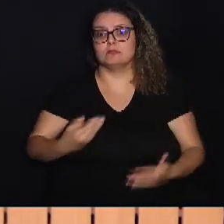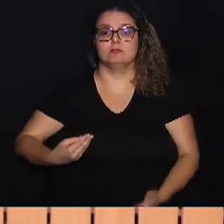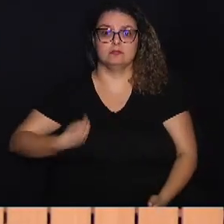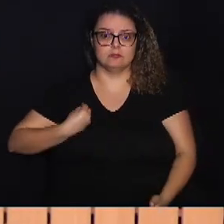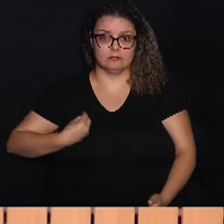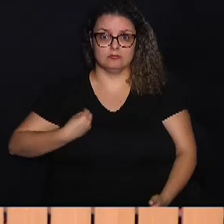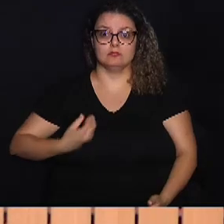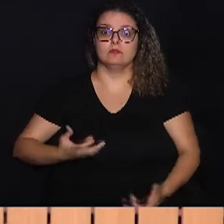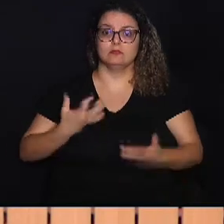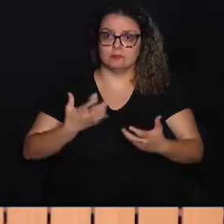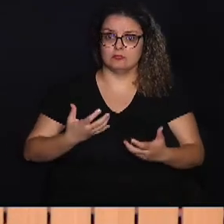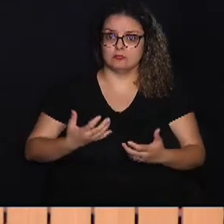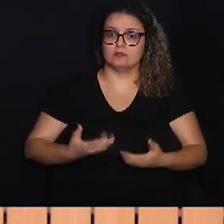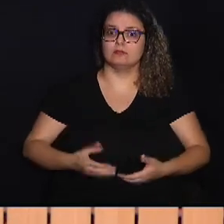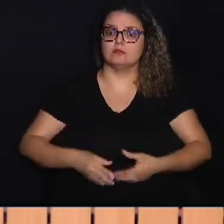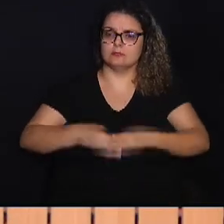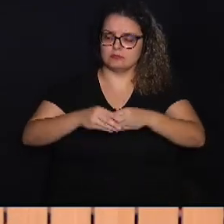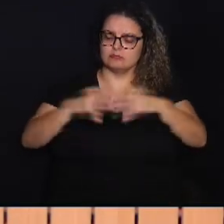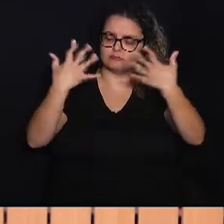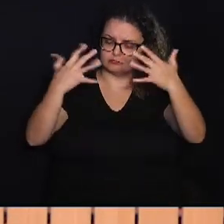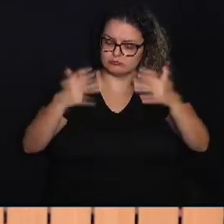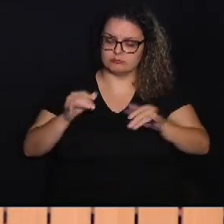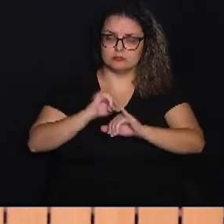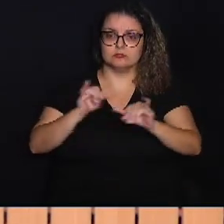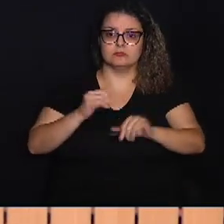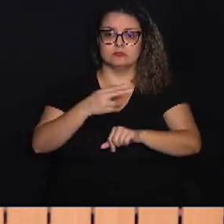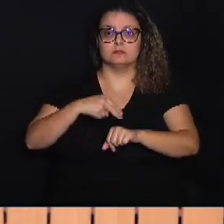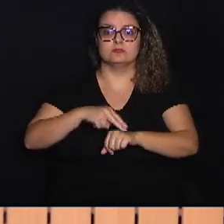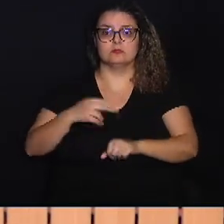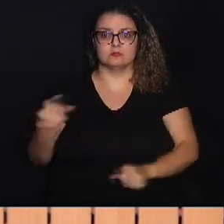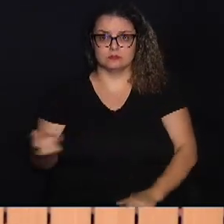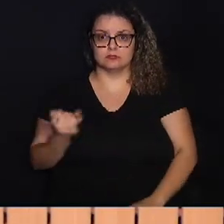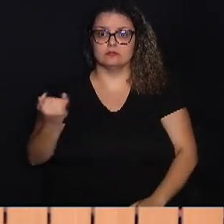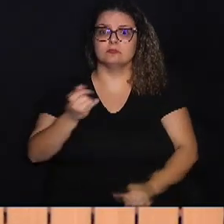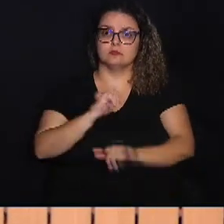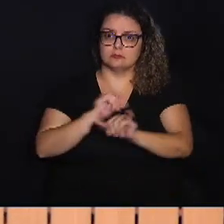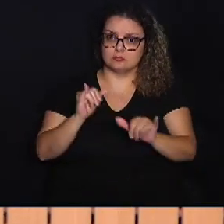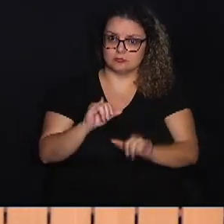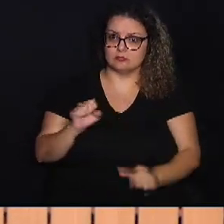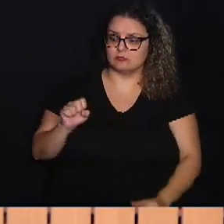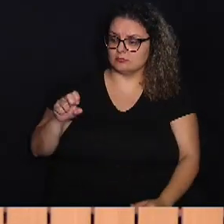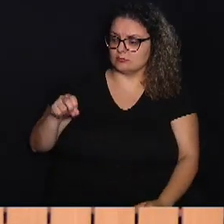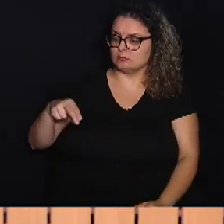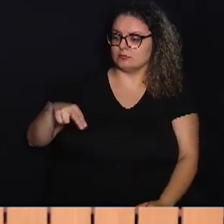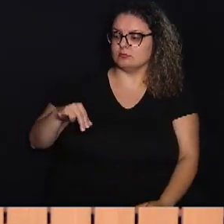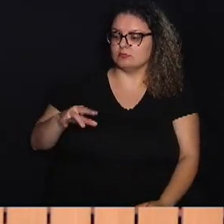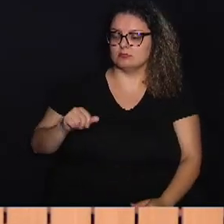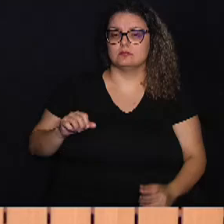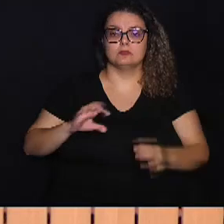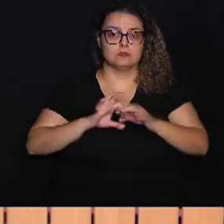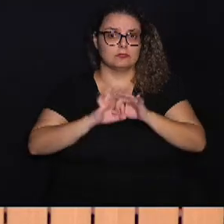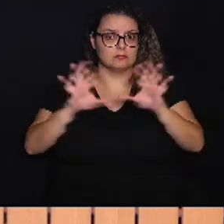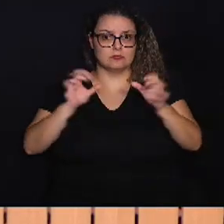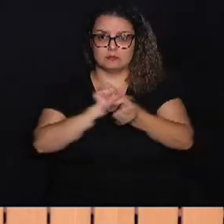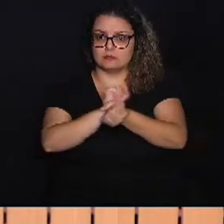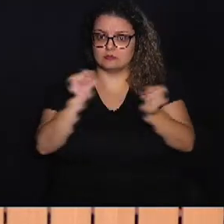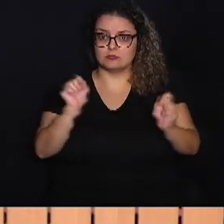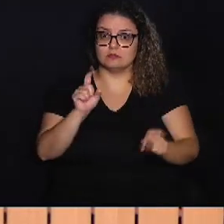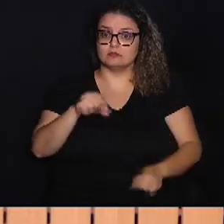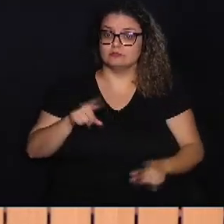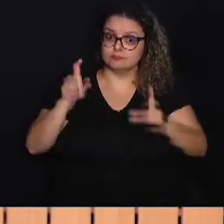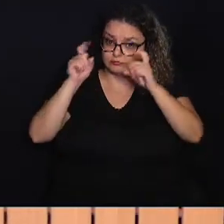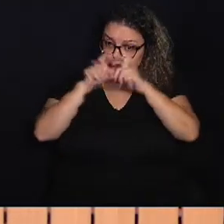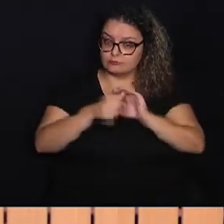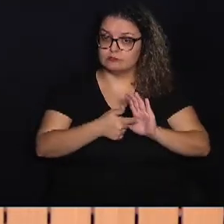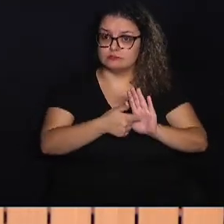então eu quero saudar as campanhas nacionais dizer da importância da campanha Sônia livre é uma situação delicada que